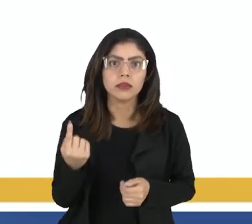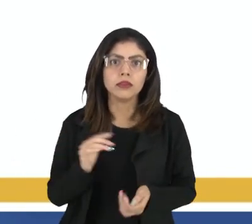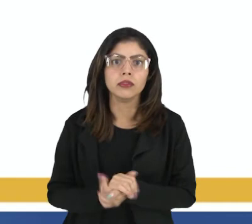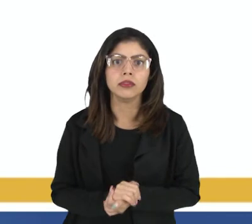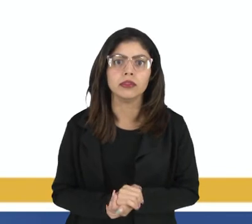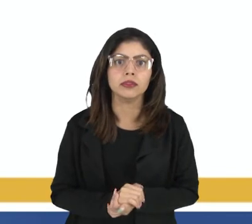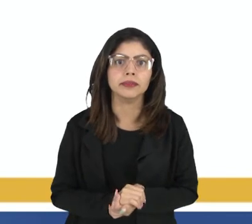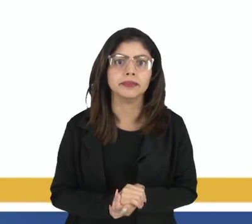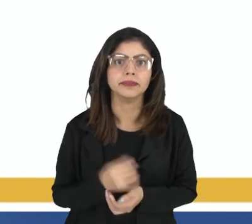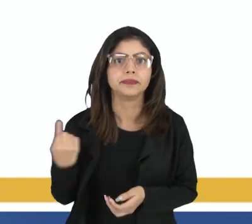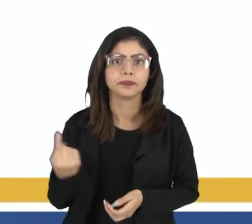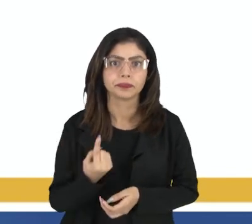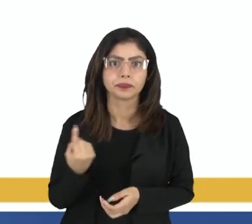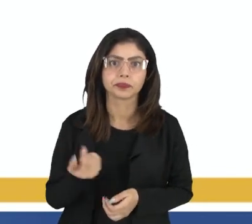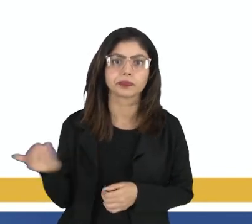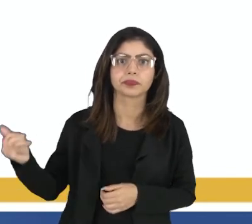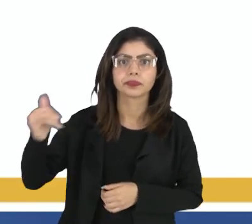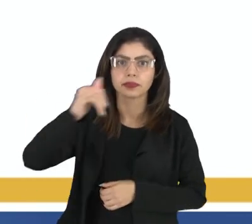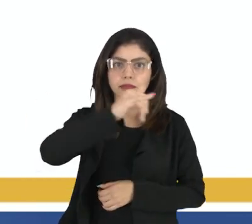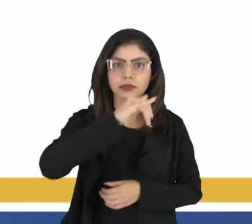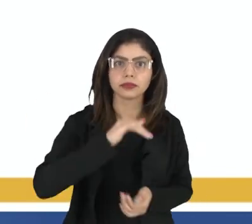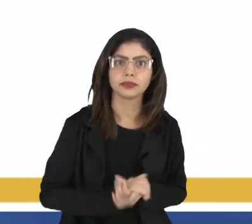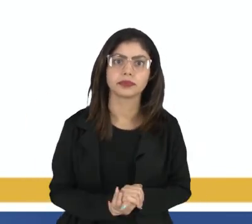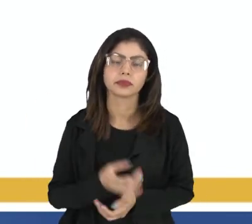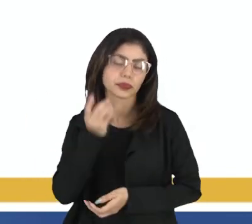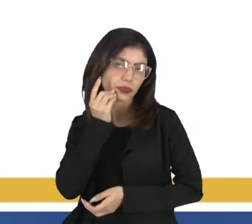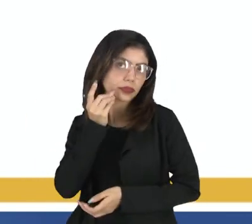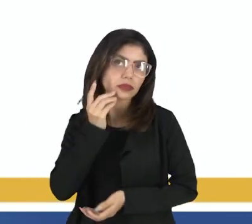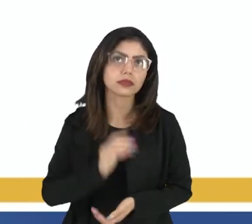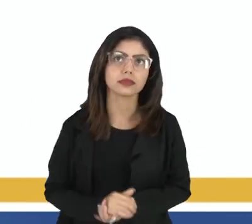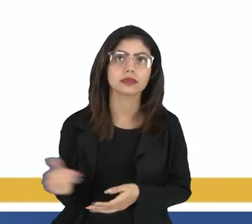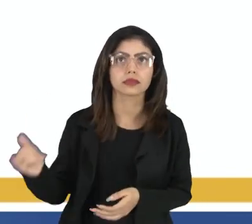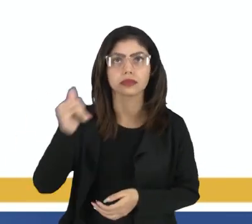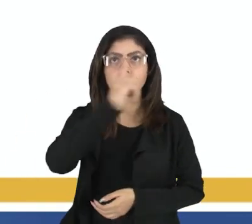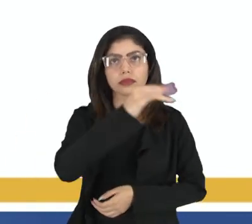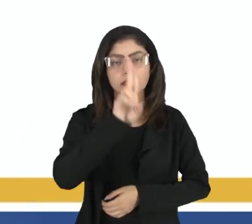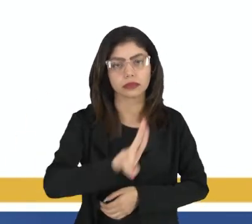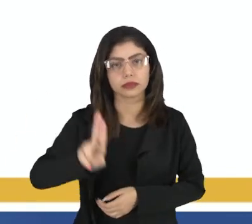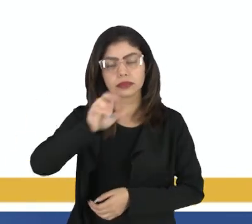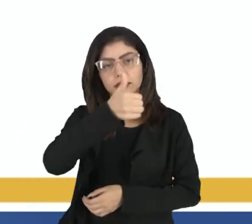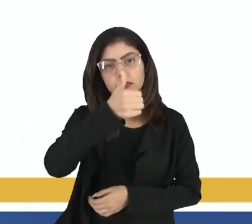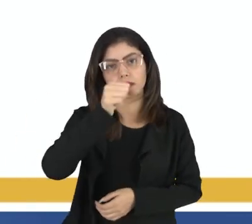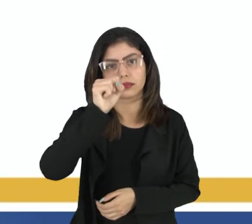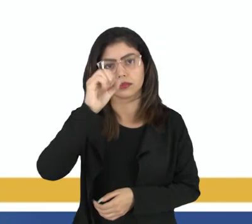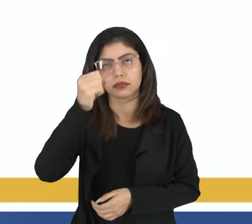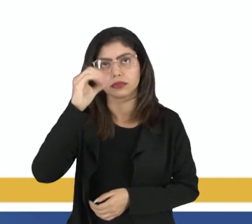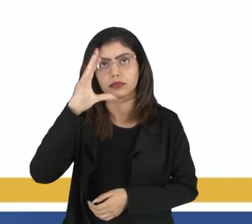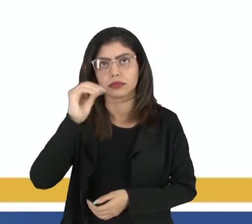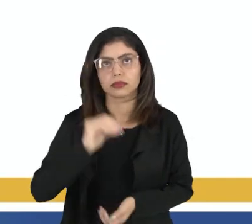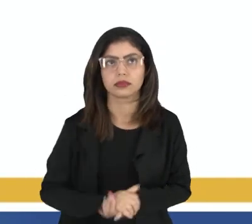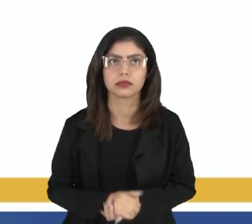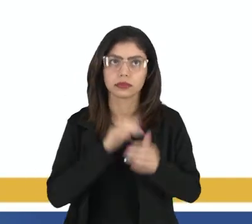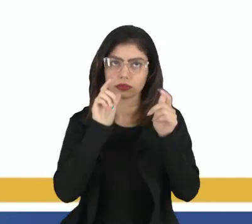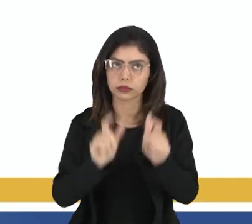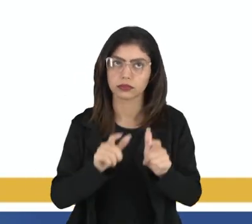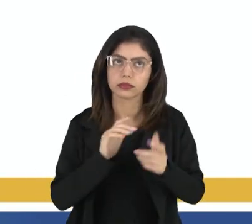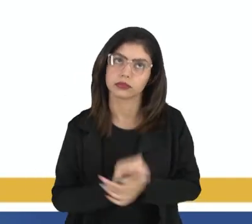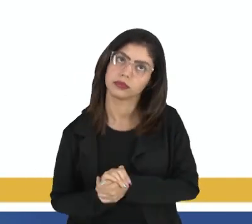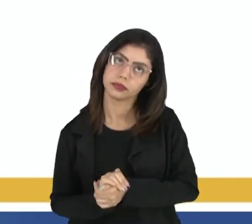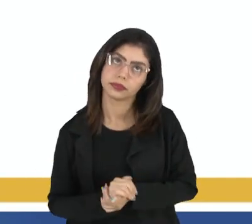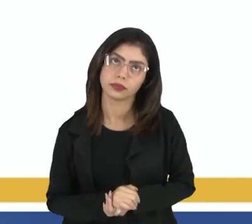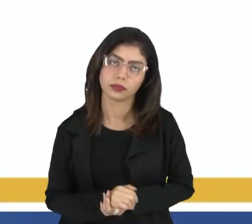companhia em um único voo diário. O avião utilizado tem 180